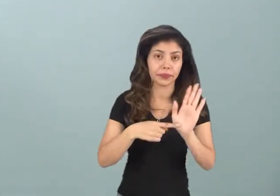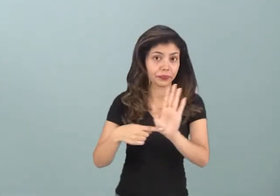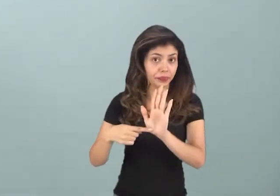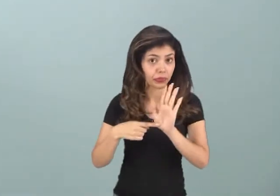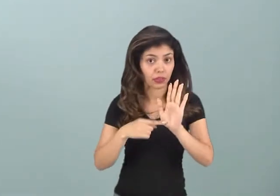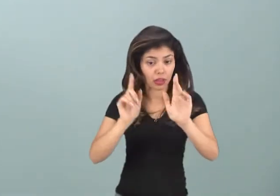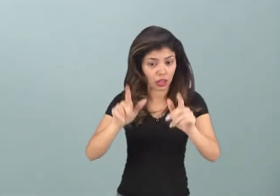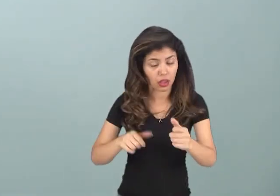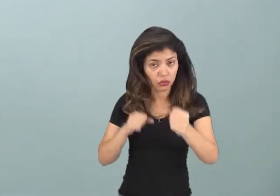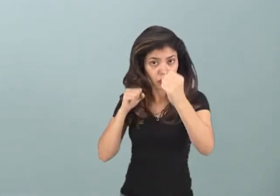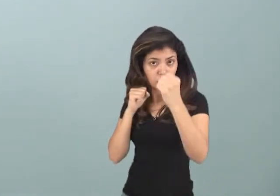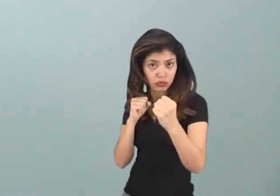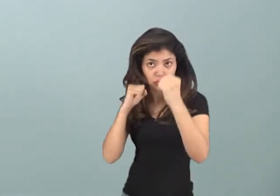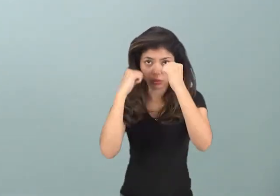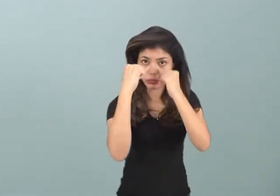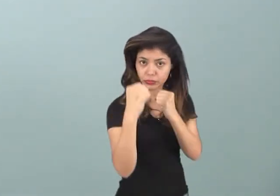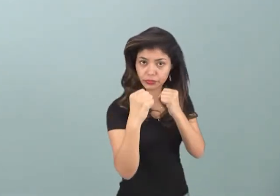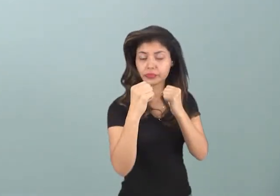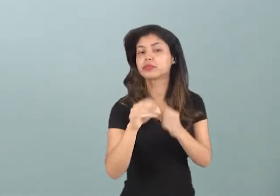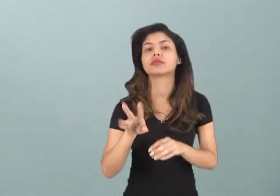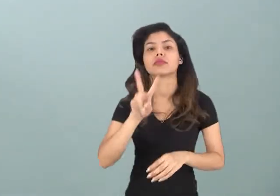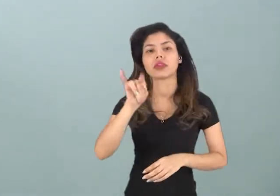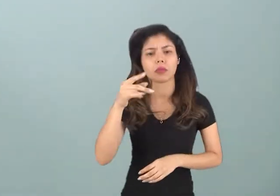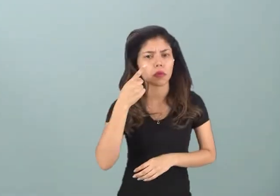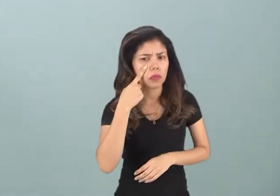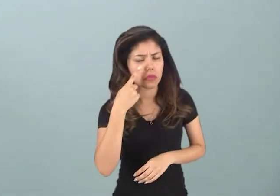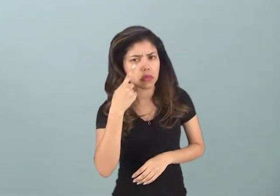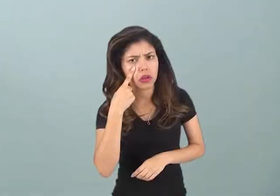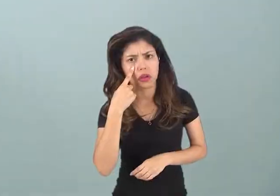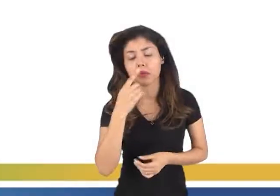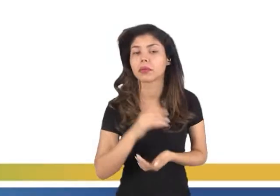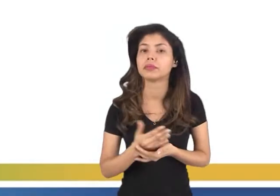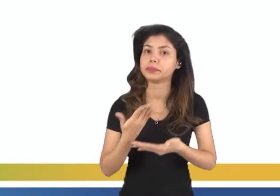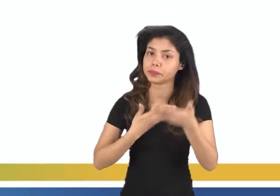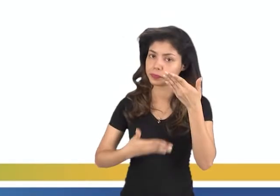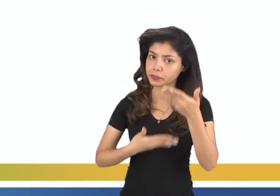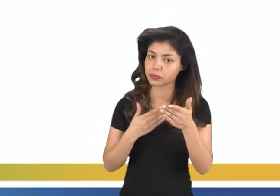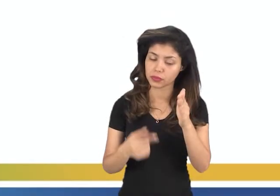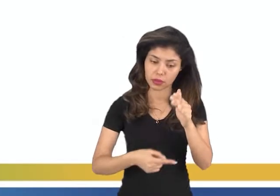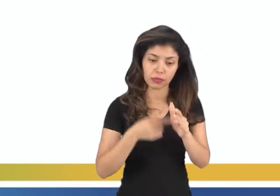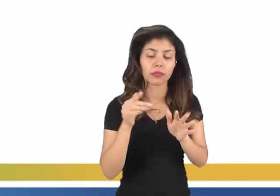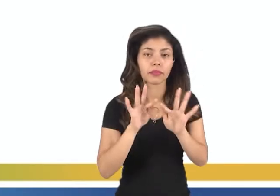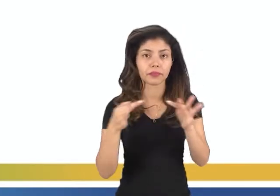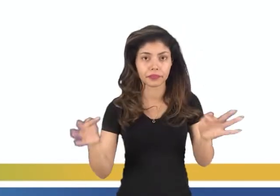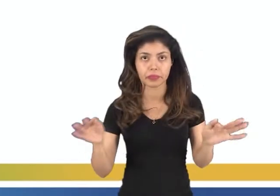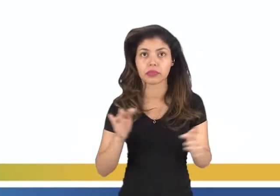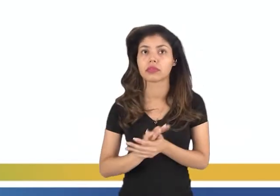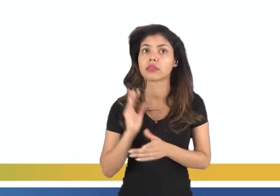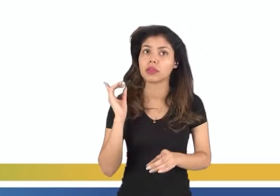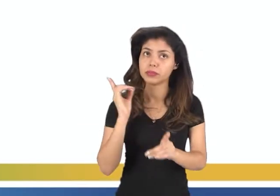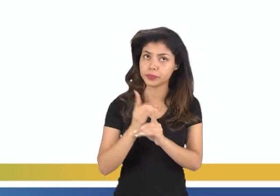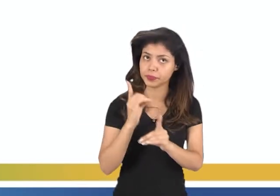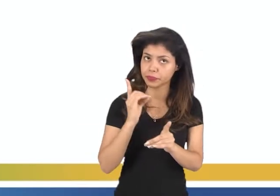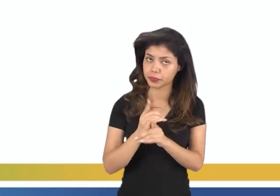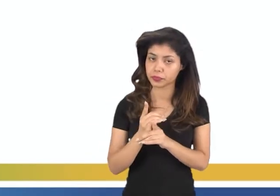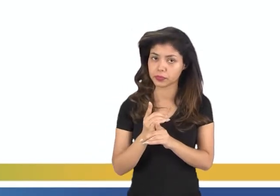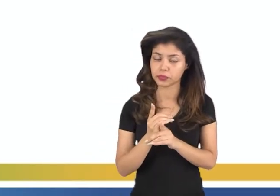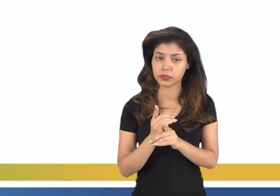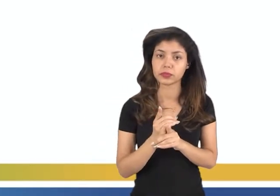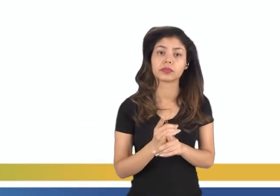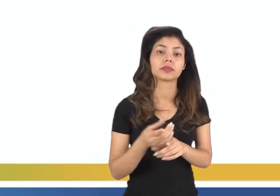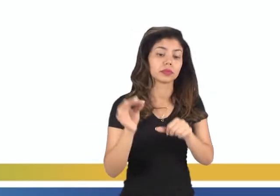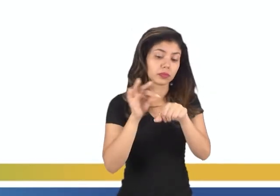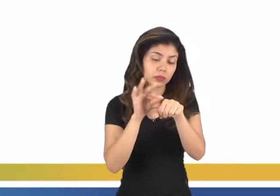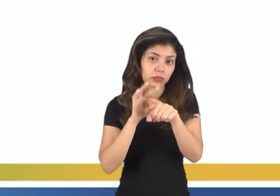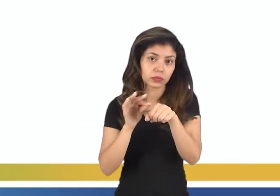lutadores, né? Gente, vamos observar as relações? Na primeira frase, nós tínhamos Descobri, como vocês viram ali, que